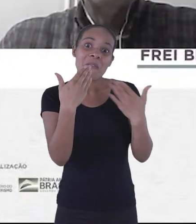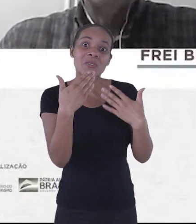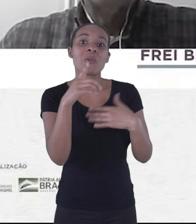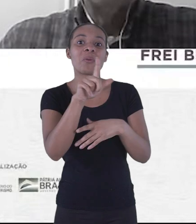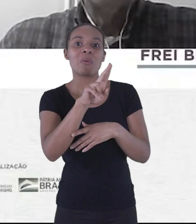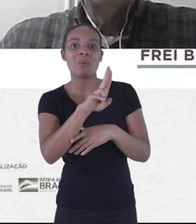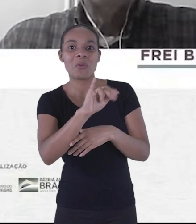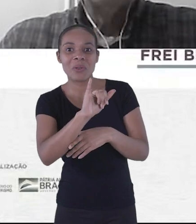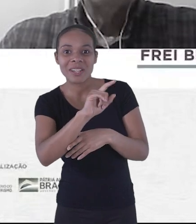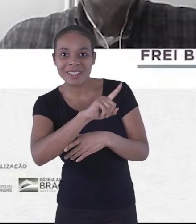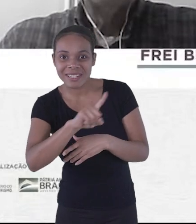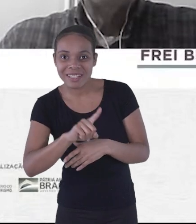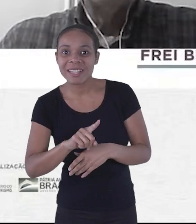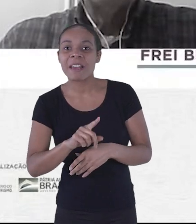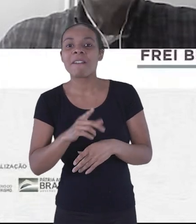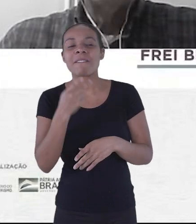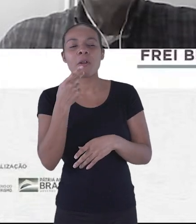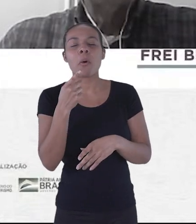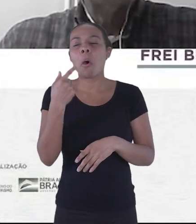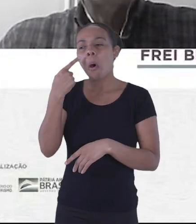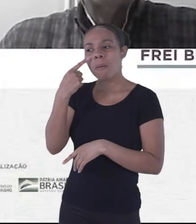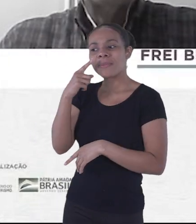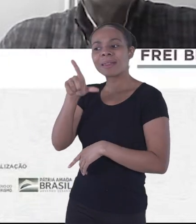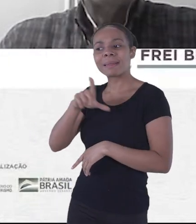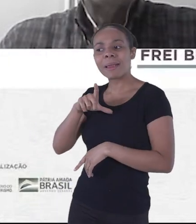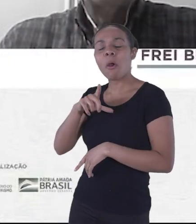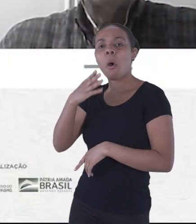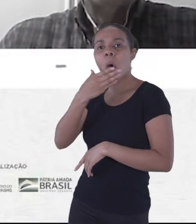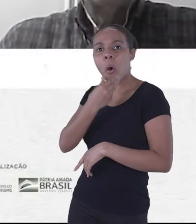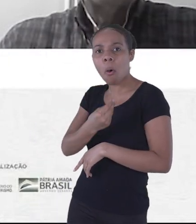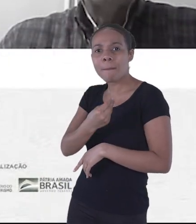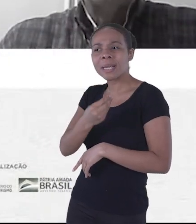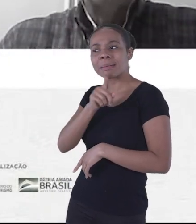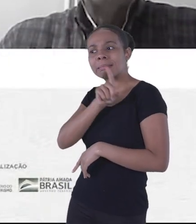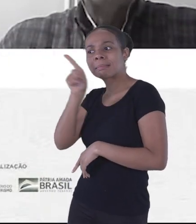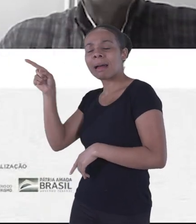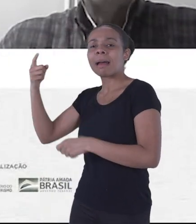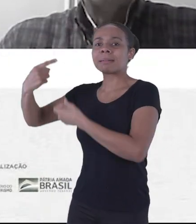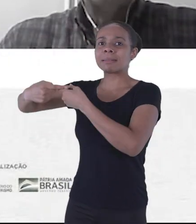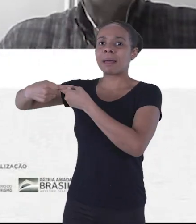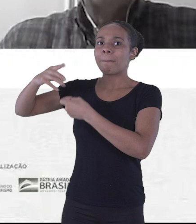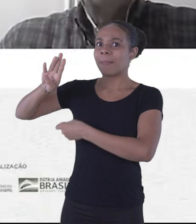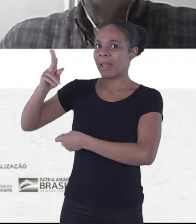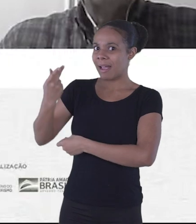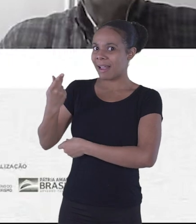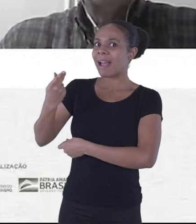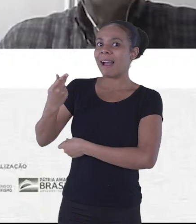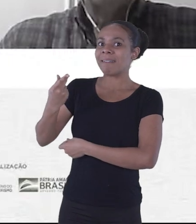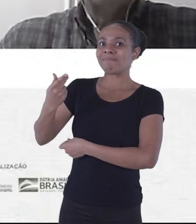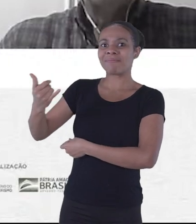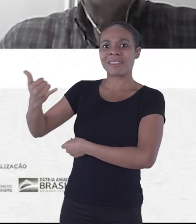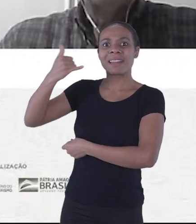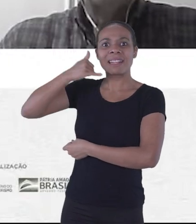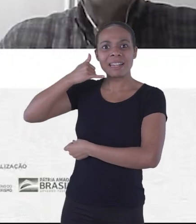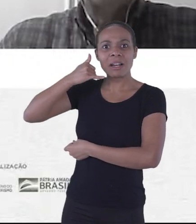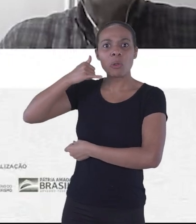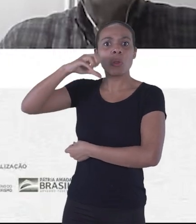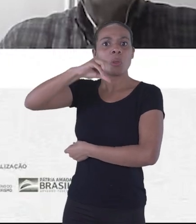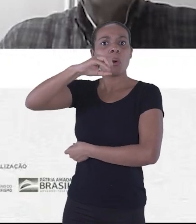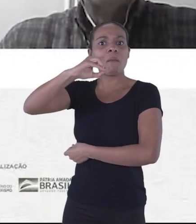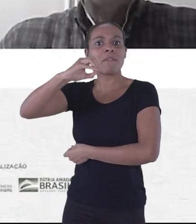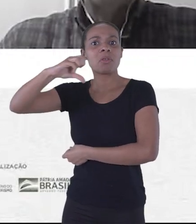lá de Belo Horizonte que não tem dinheiro para ligar, não, mas ele está perguntando se pode aceitar a ligação a cobrar. Aí aceitava. Então